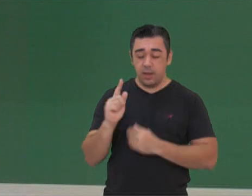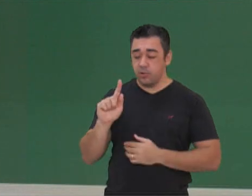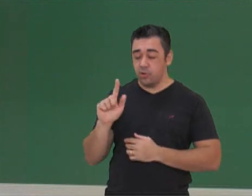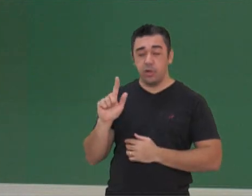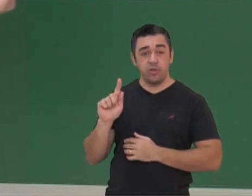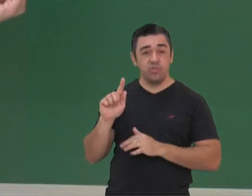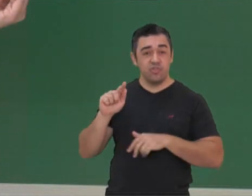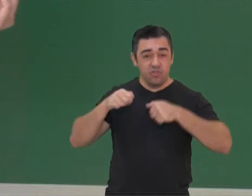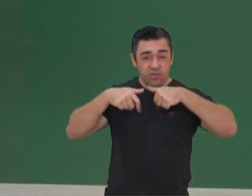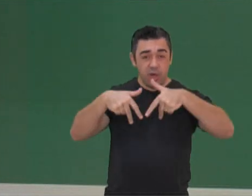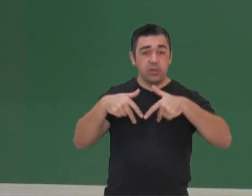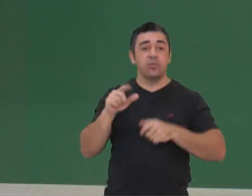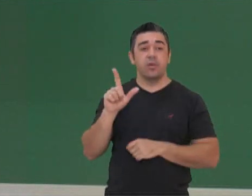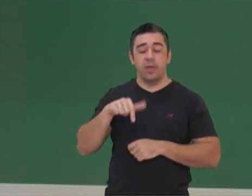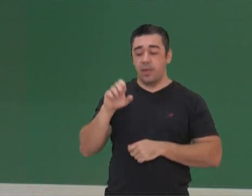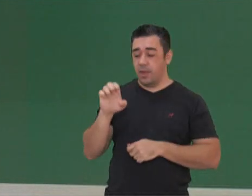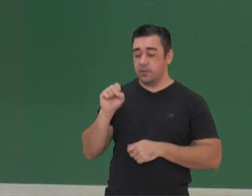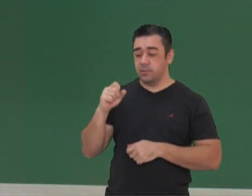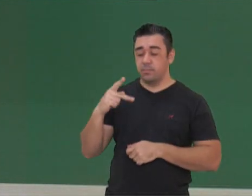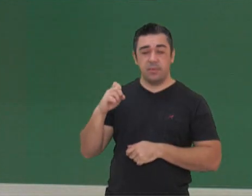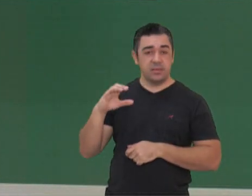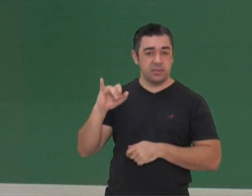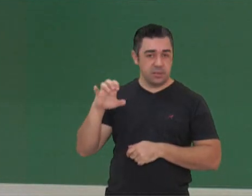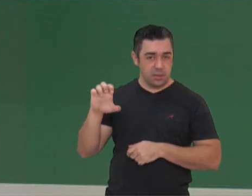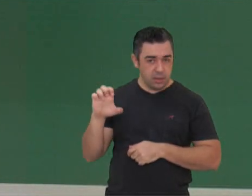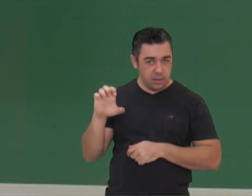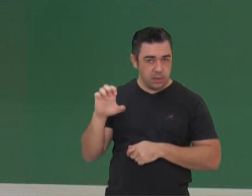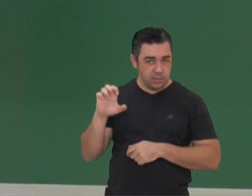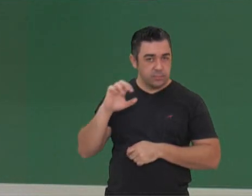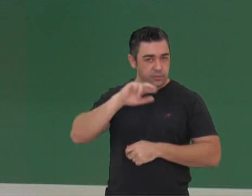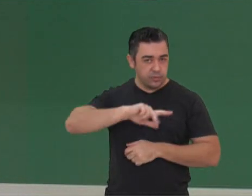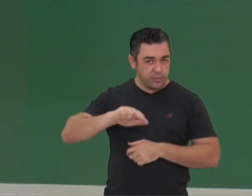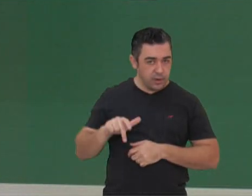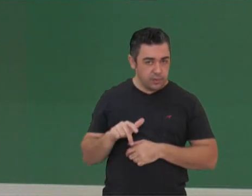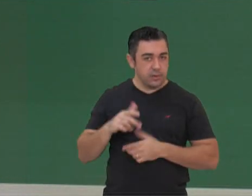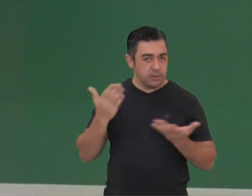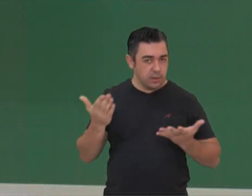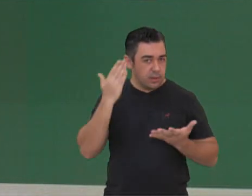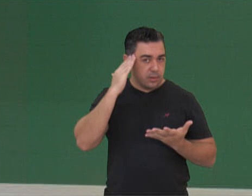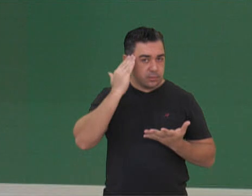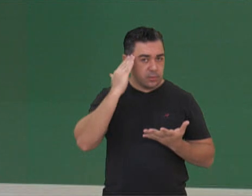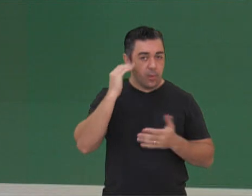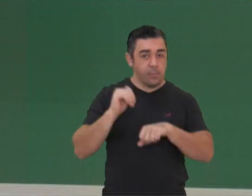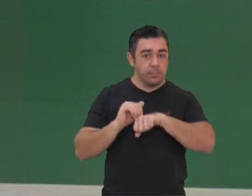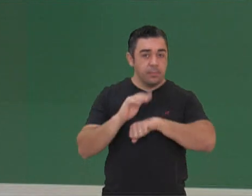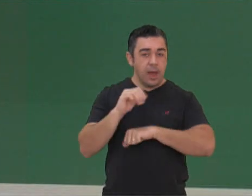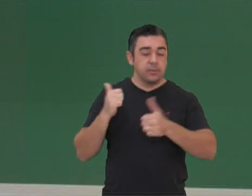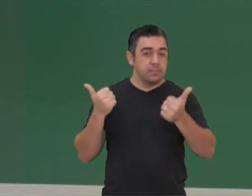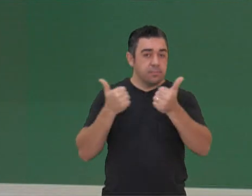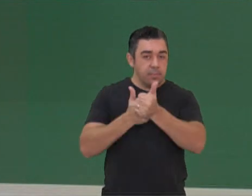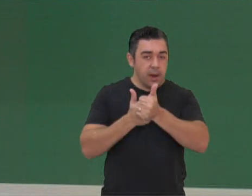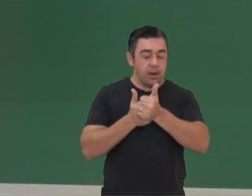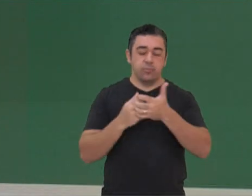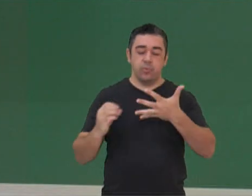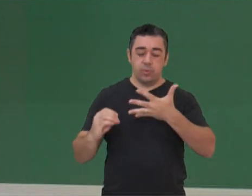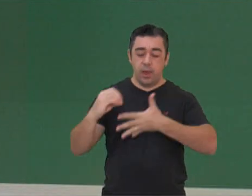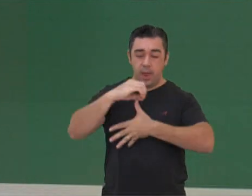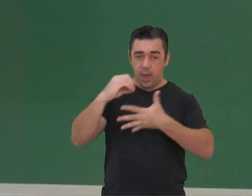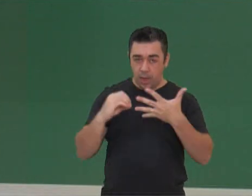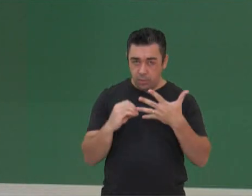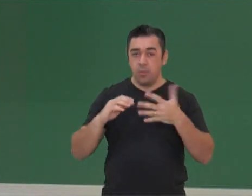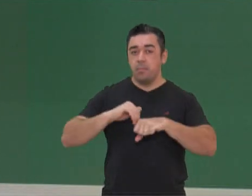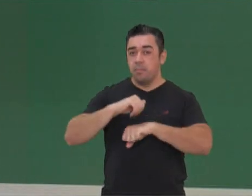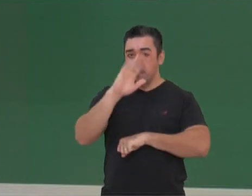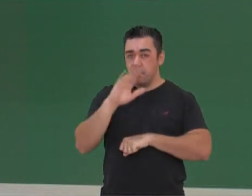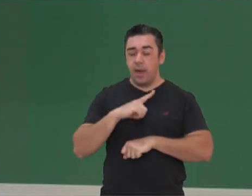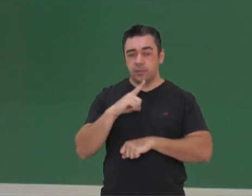quanto mais perto da espécie, menor a biodiversidade. Né? Quanto mais perto do reino, maior a biodiversidade.